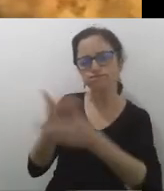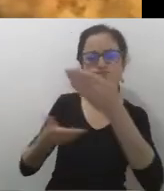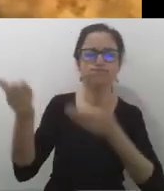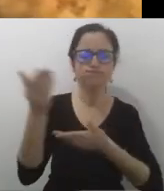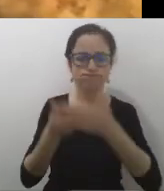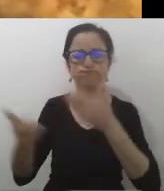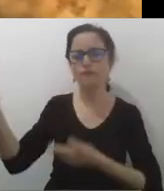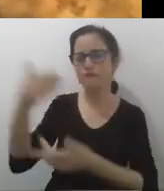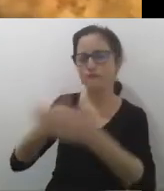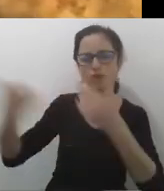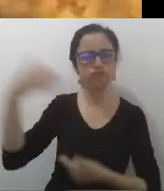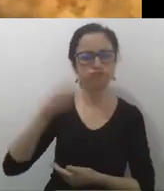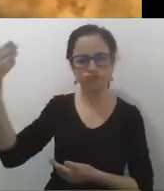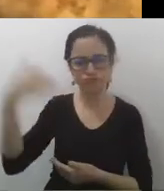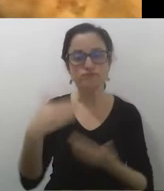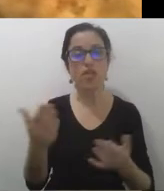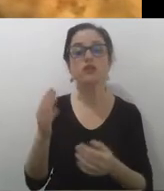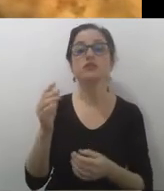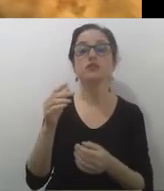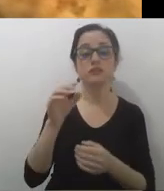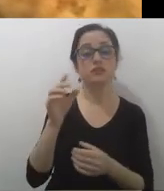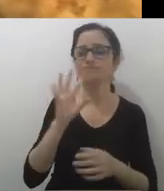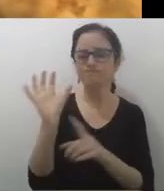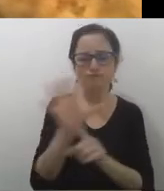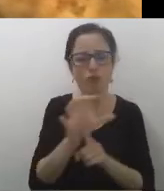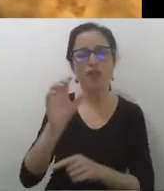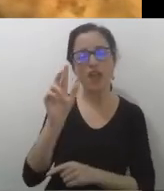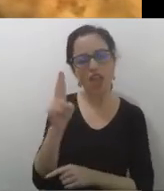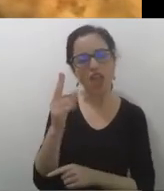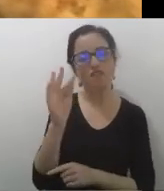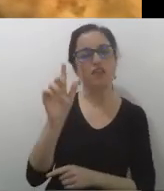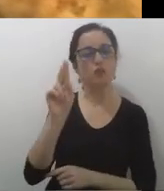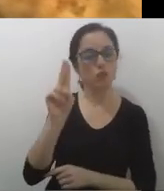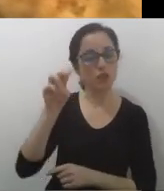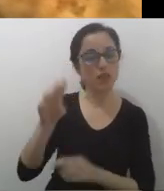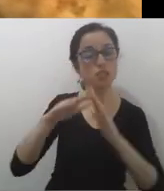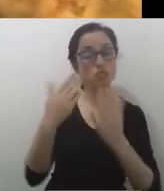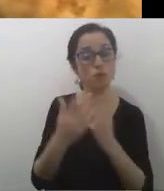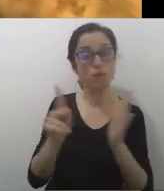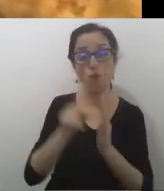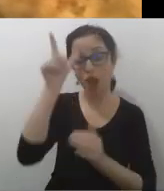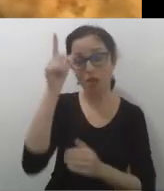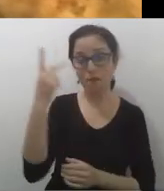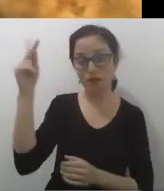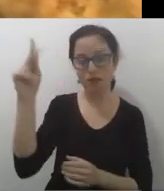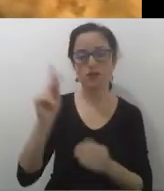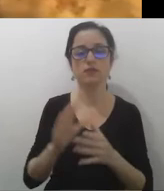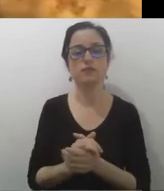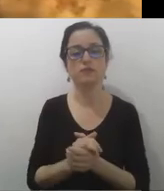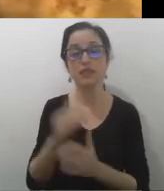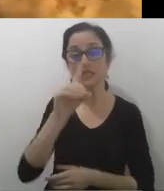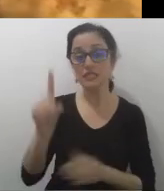ter desencadeado uma série de intercâmbios que resultaram nessa conhecida influência da HFGUM, a Escola